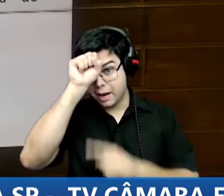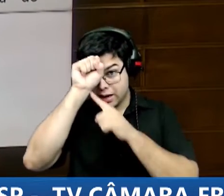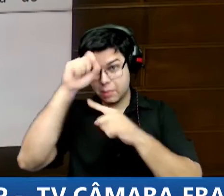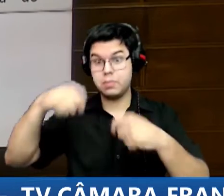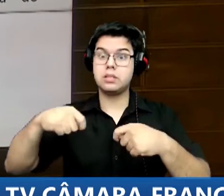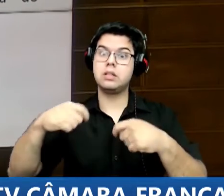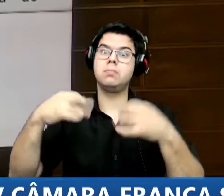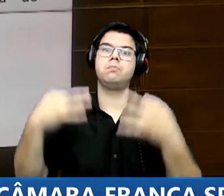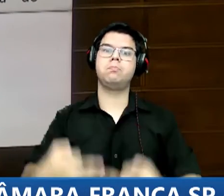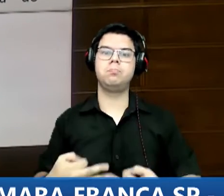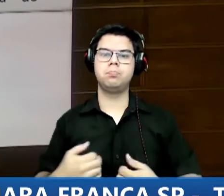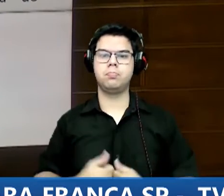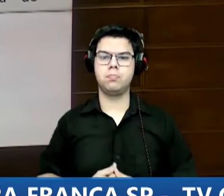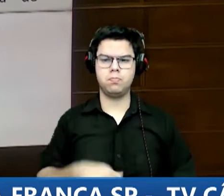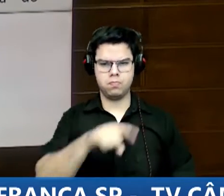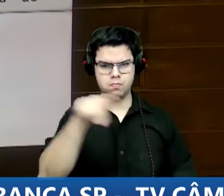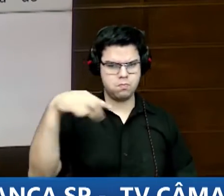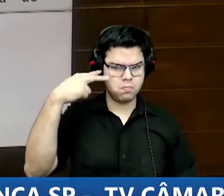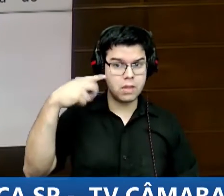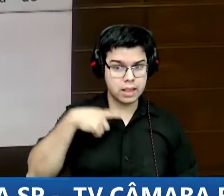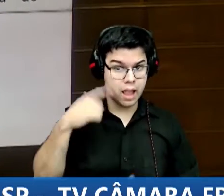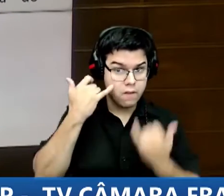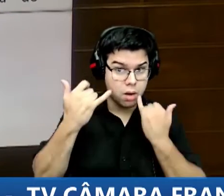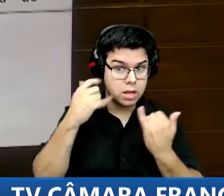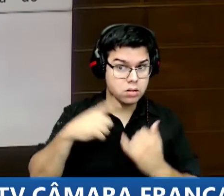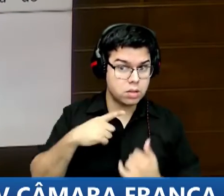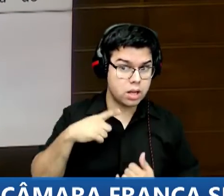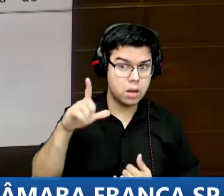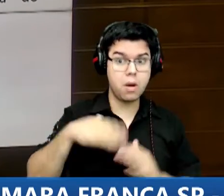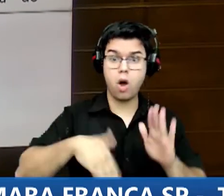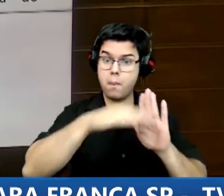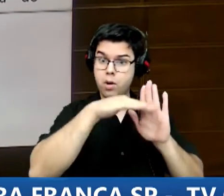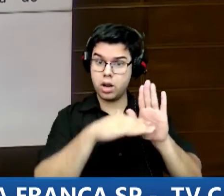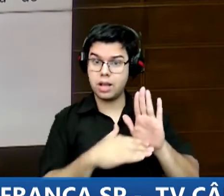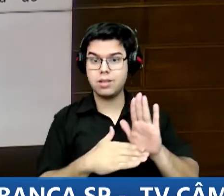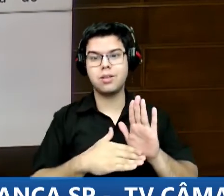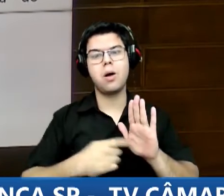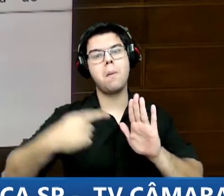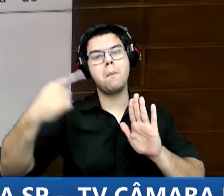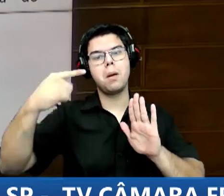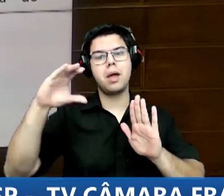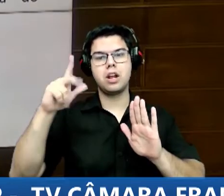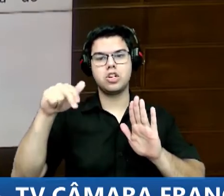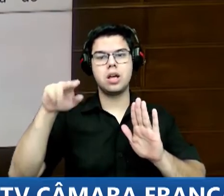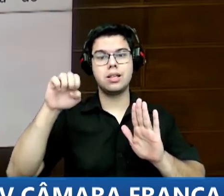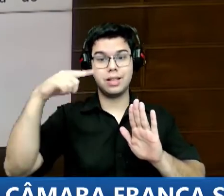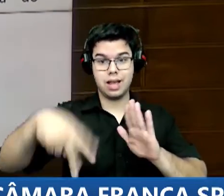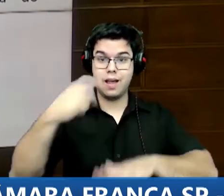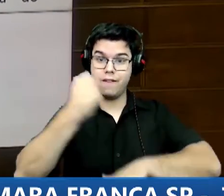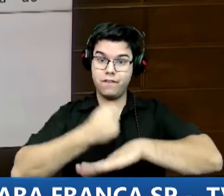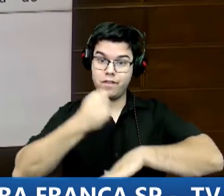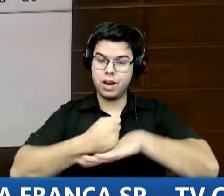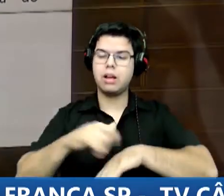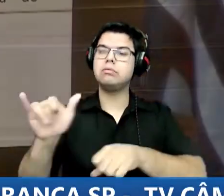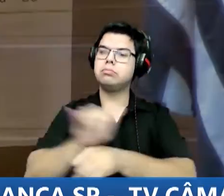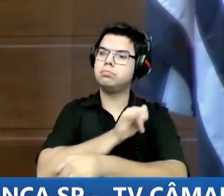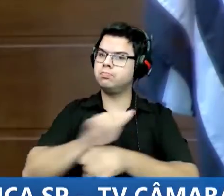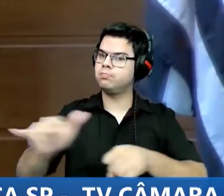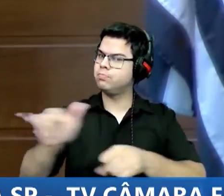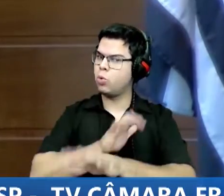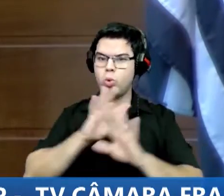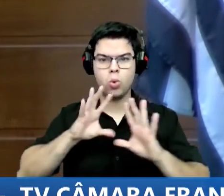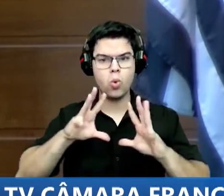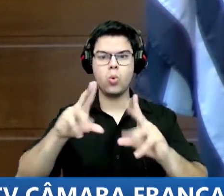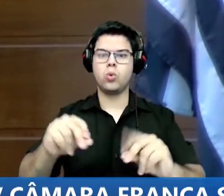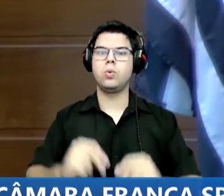vereadores têm essa informação, mas o programa Primeira Chance em Franca, ele foi totalmente remodelado. Ele acabou sendo